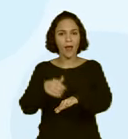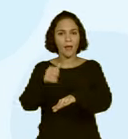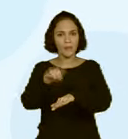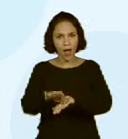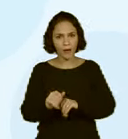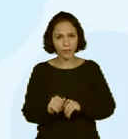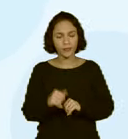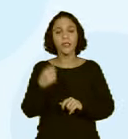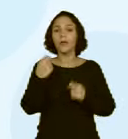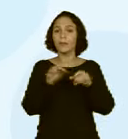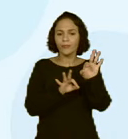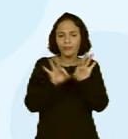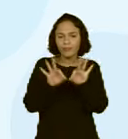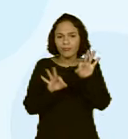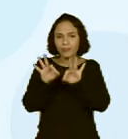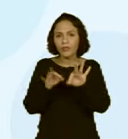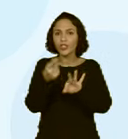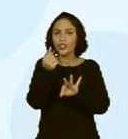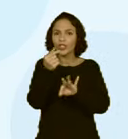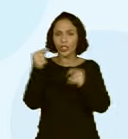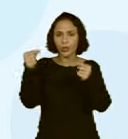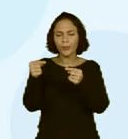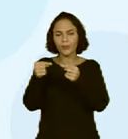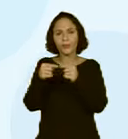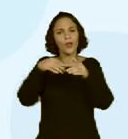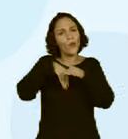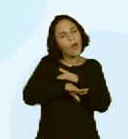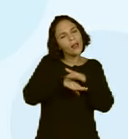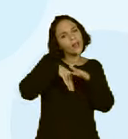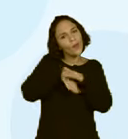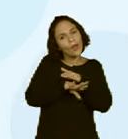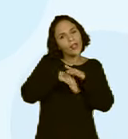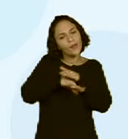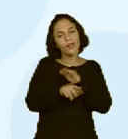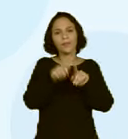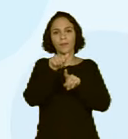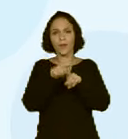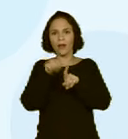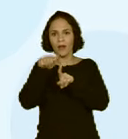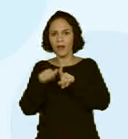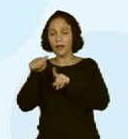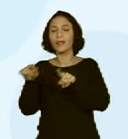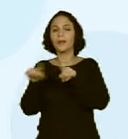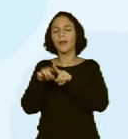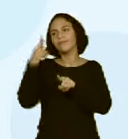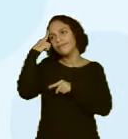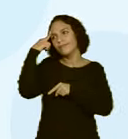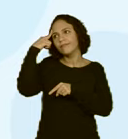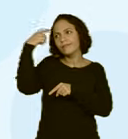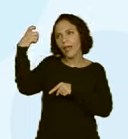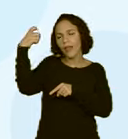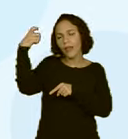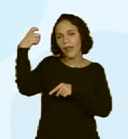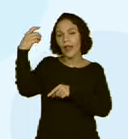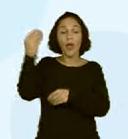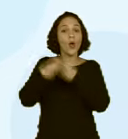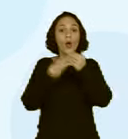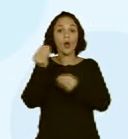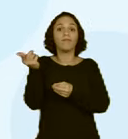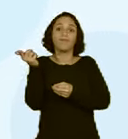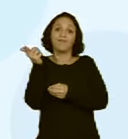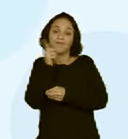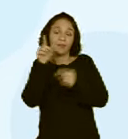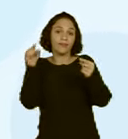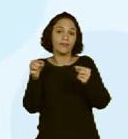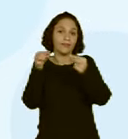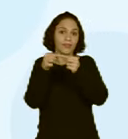preciso programar o valor que você pretende juntar por mês e pensar em ideias para conseguir esse valor